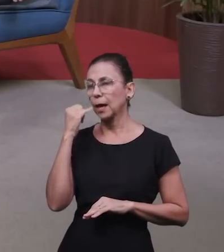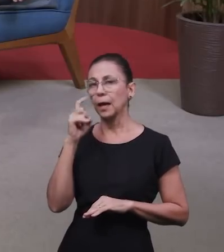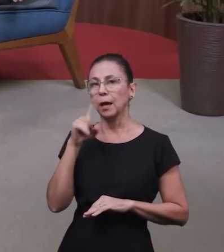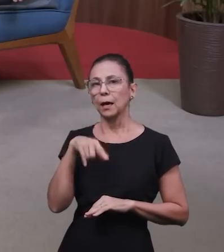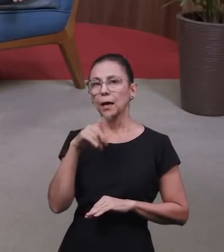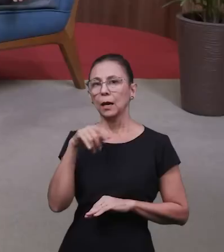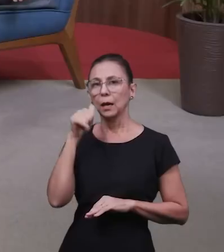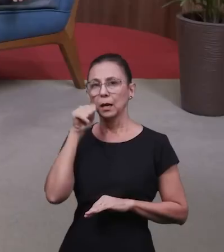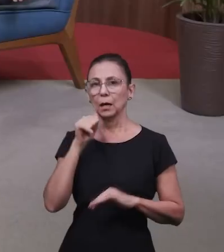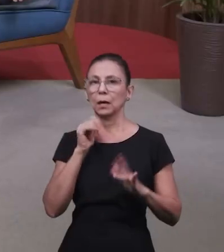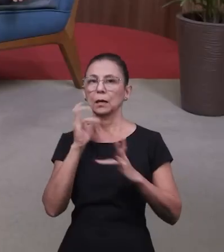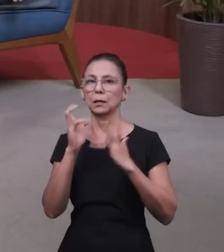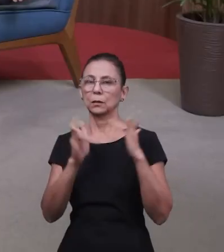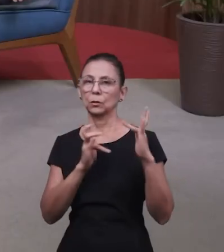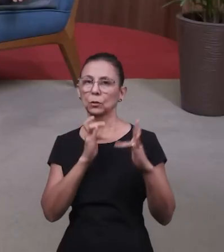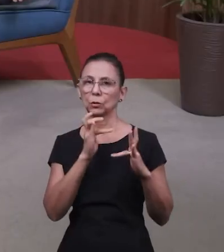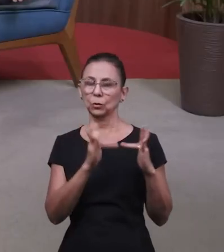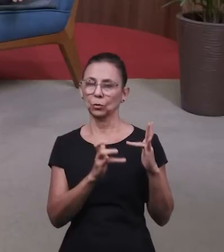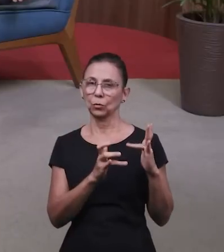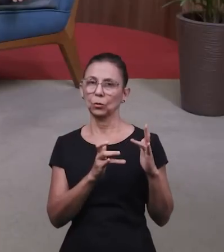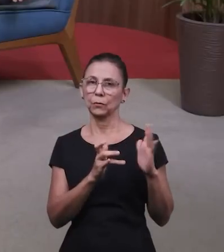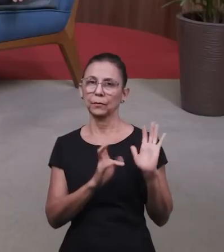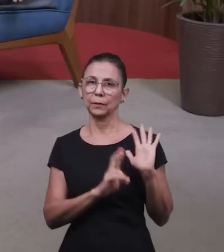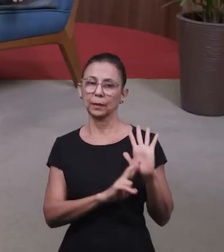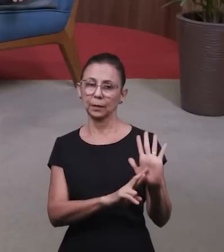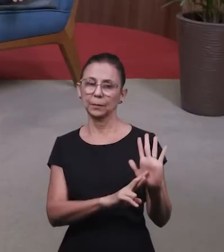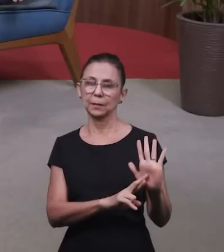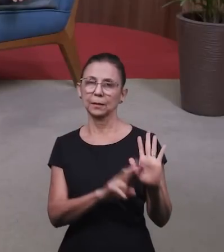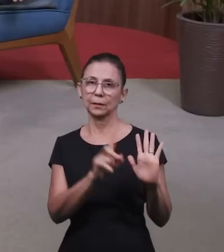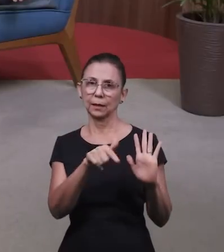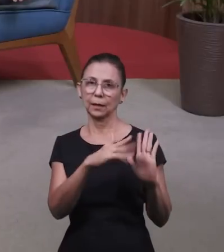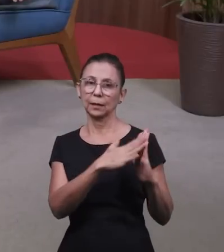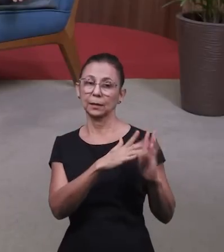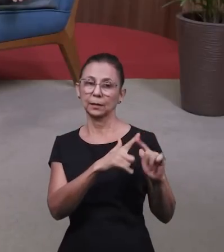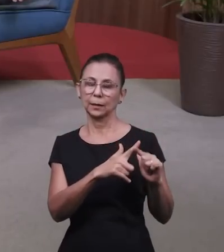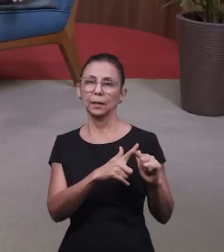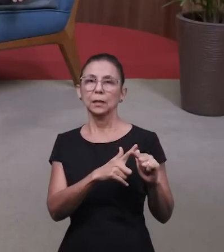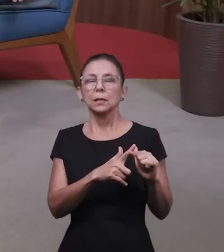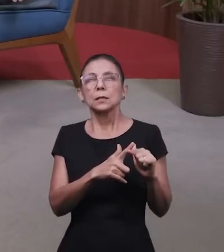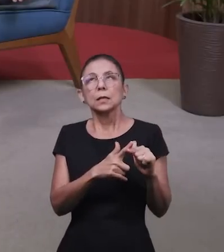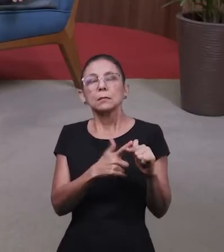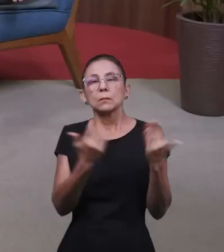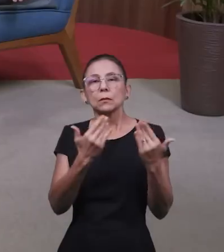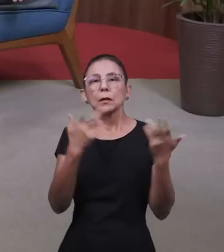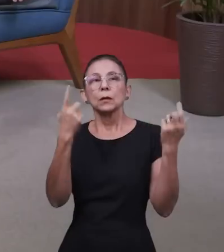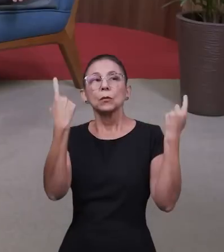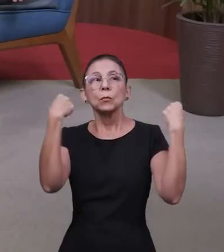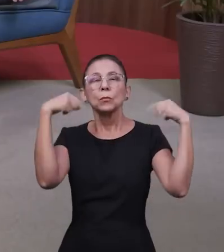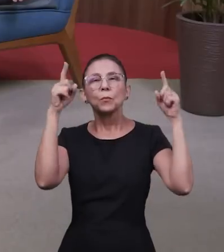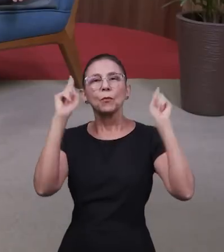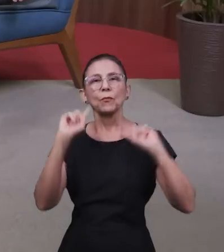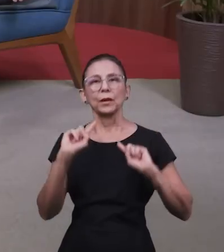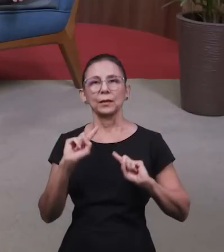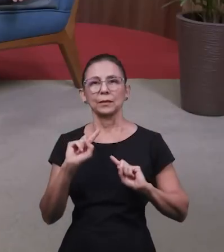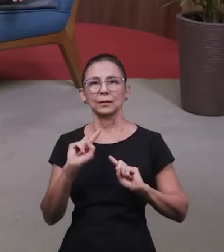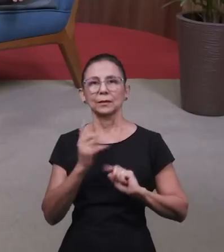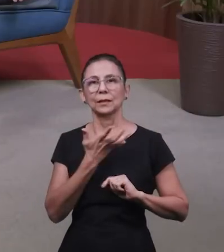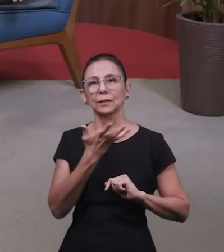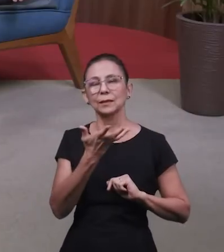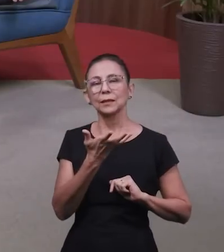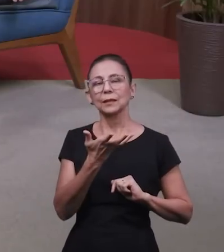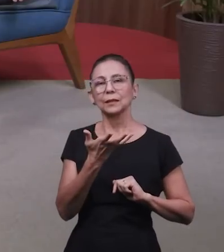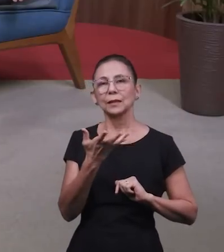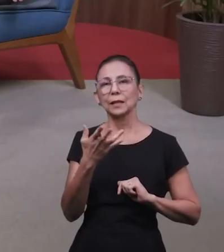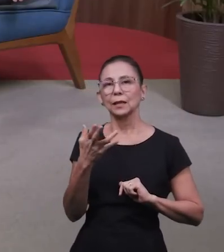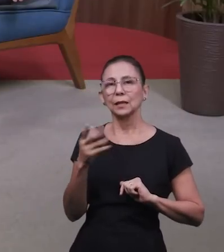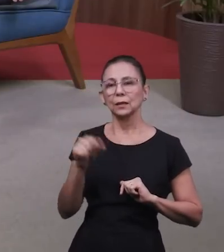a noiva agora, a igreja, né, já se coloca como ovelha. Ela quer o